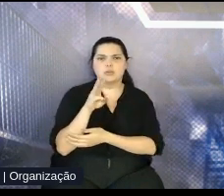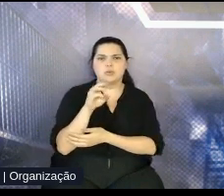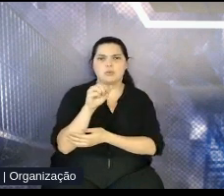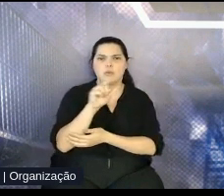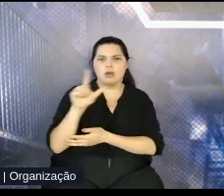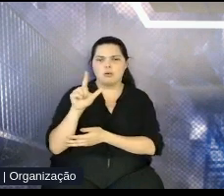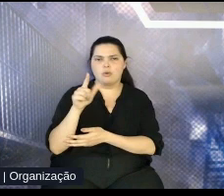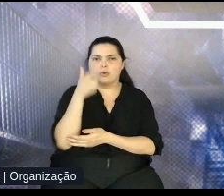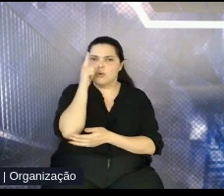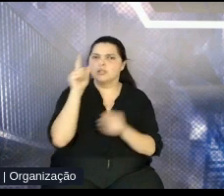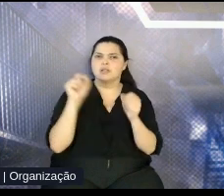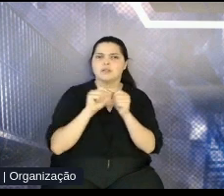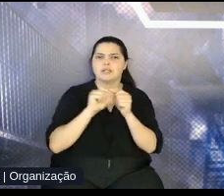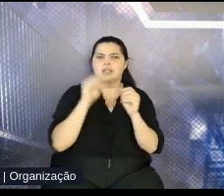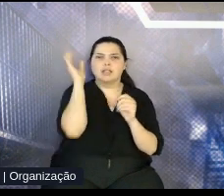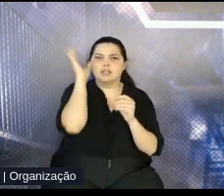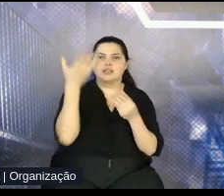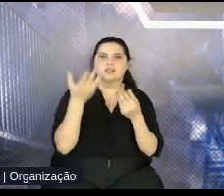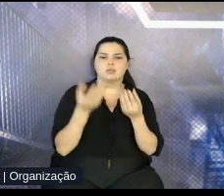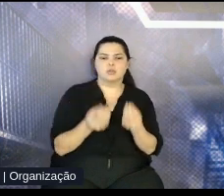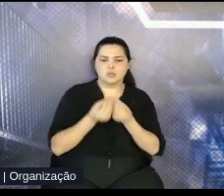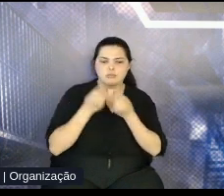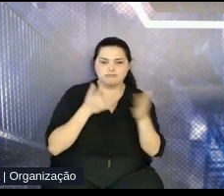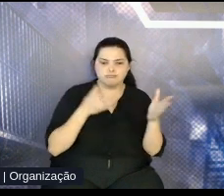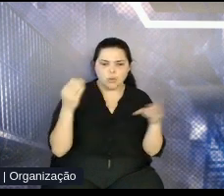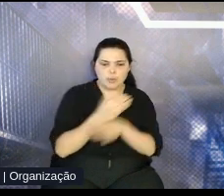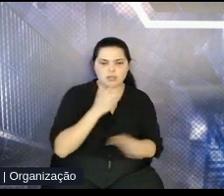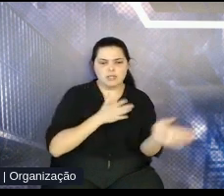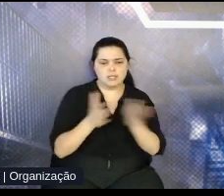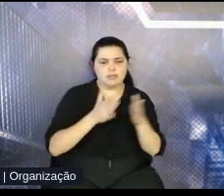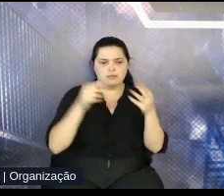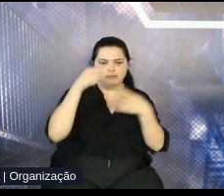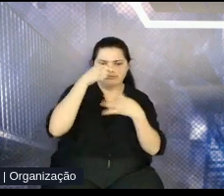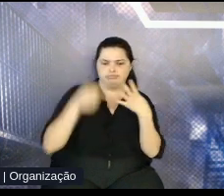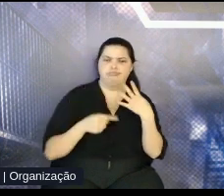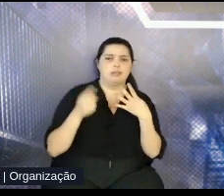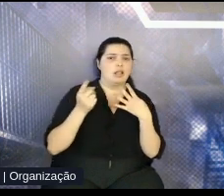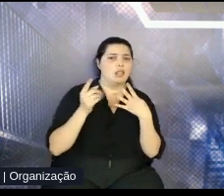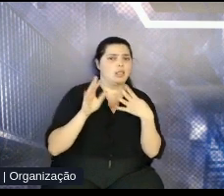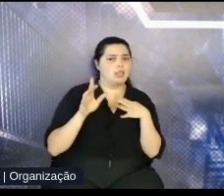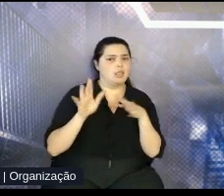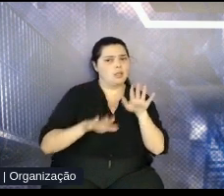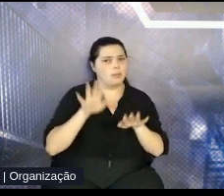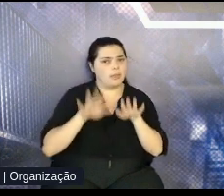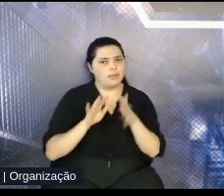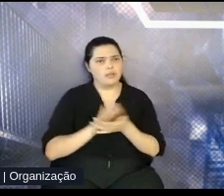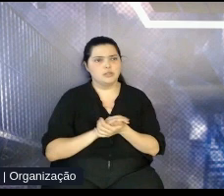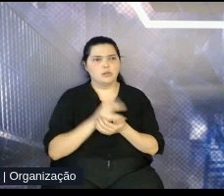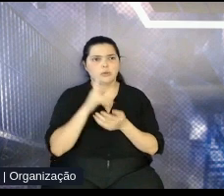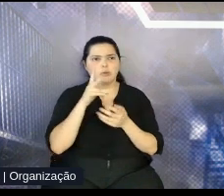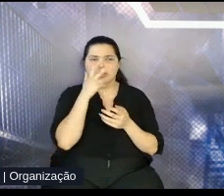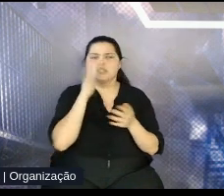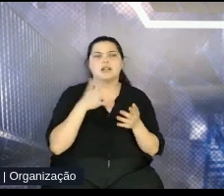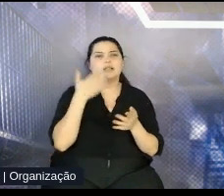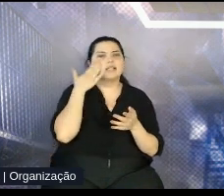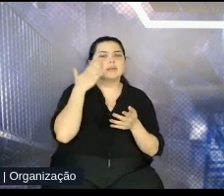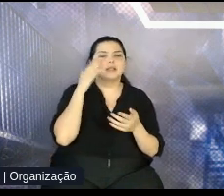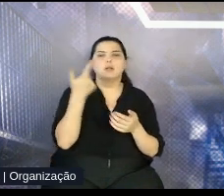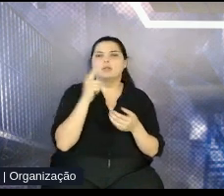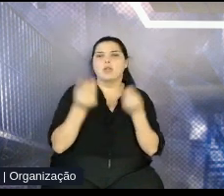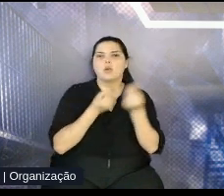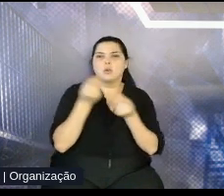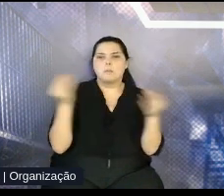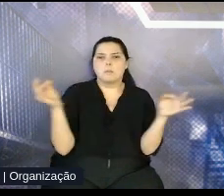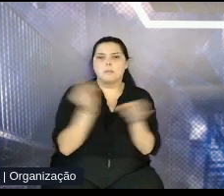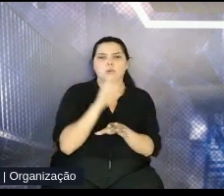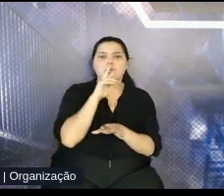entregar uma solução completamente acessível se ela bater 100 pontos? Não necessariamente, né? Como a gente viu, não existe uma bala de prata. Mas